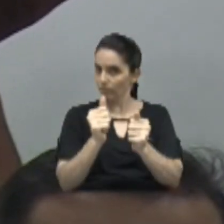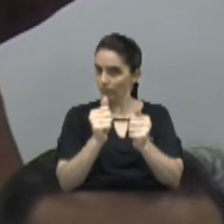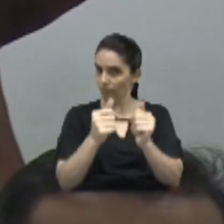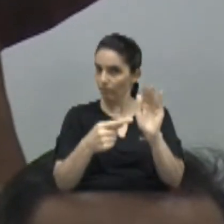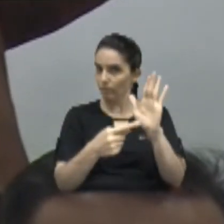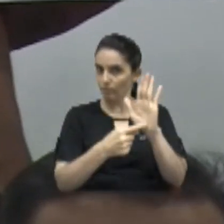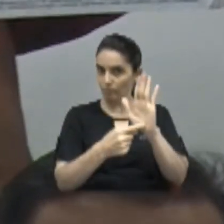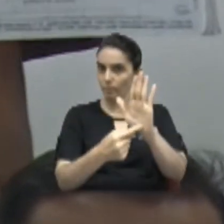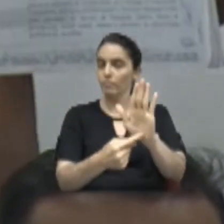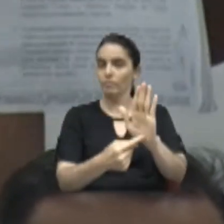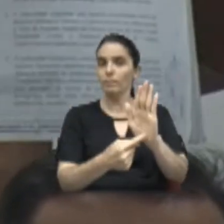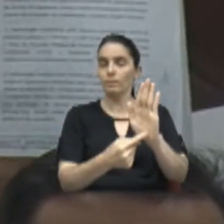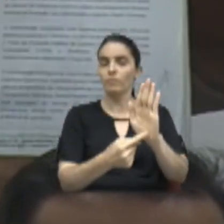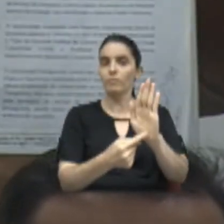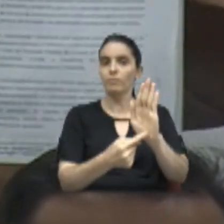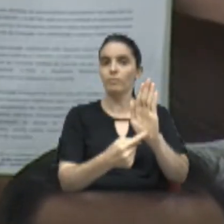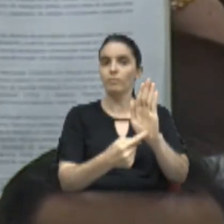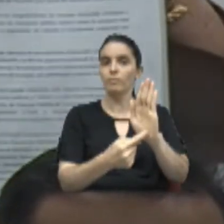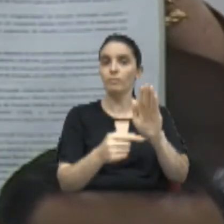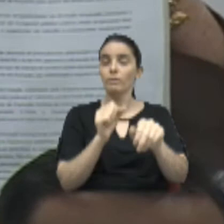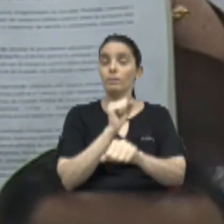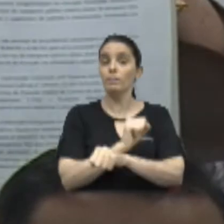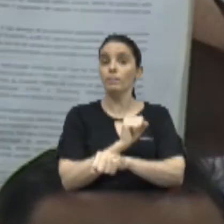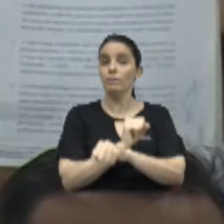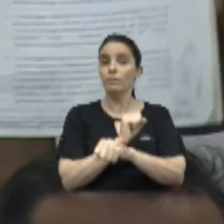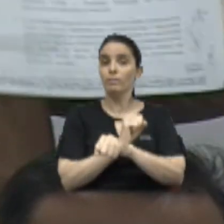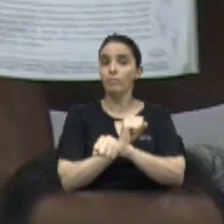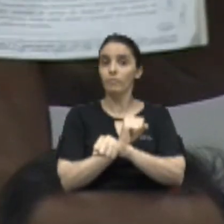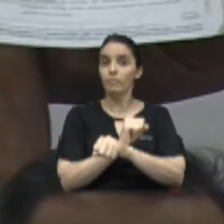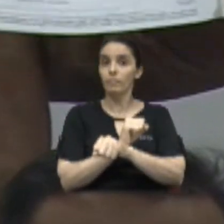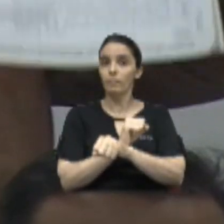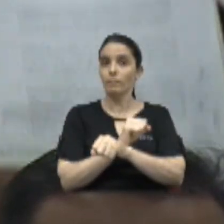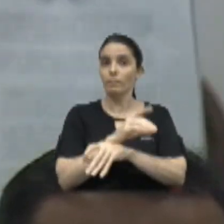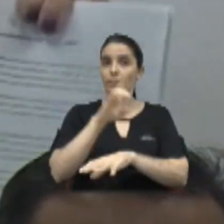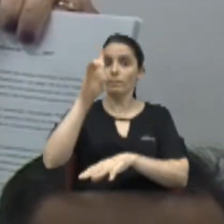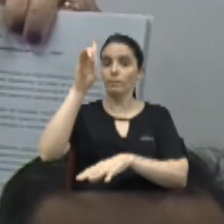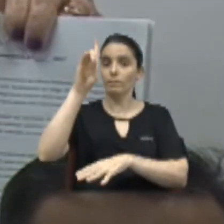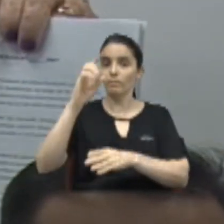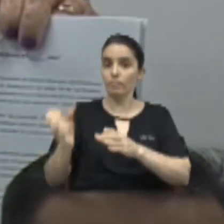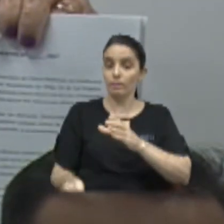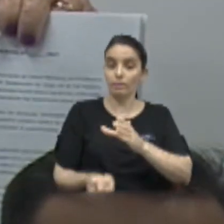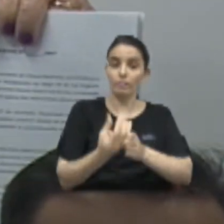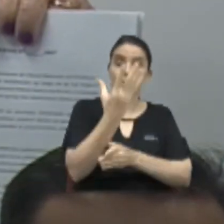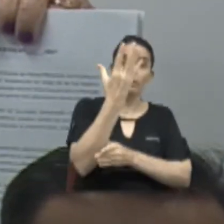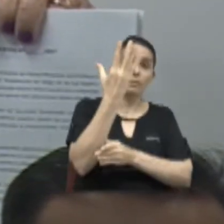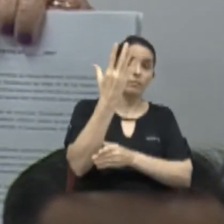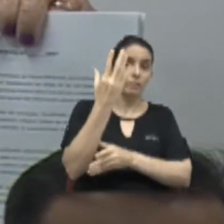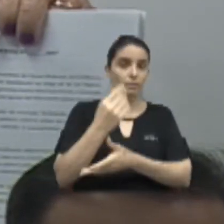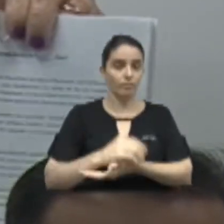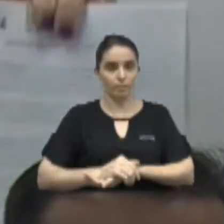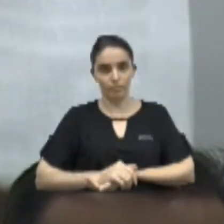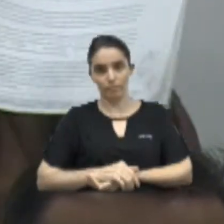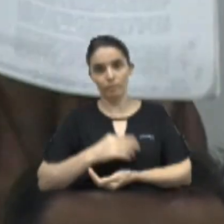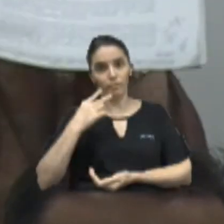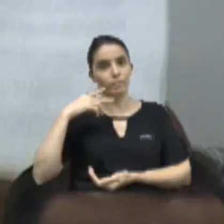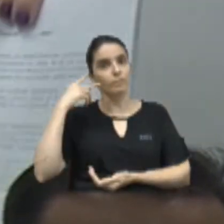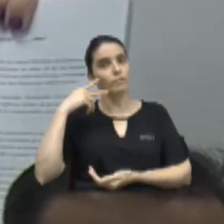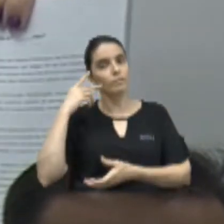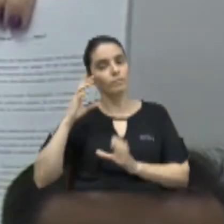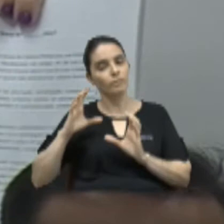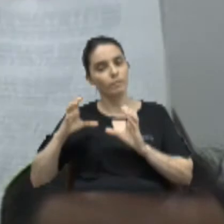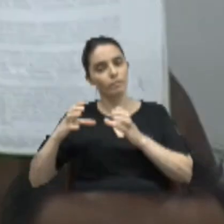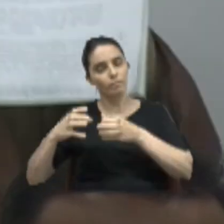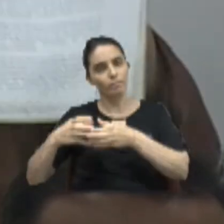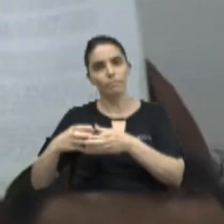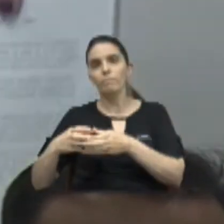aqui, e eu estou esperando em Deus que surja aí os vereadores que gostariam de